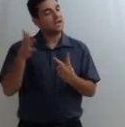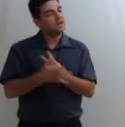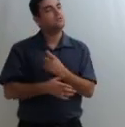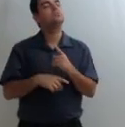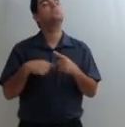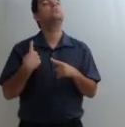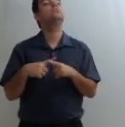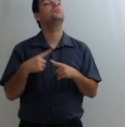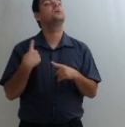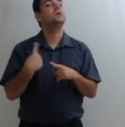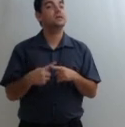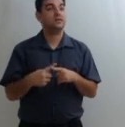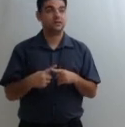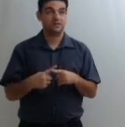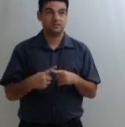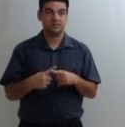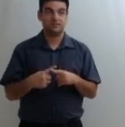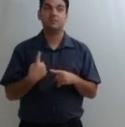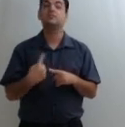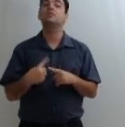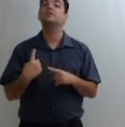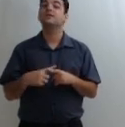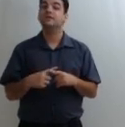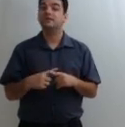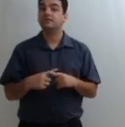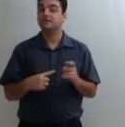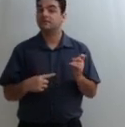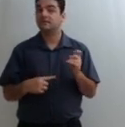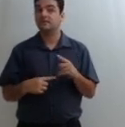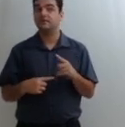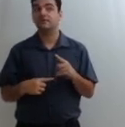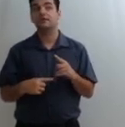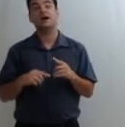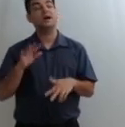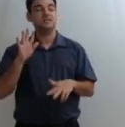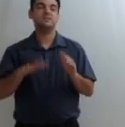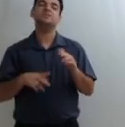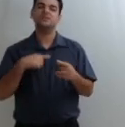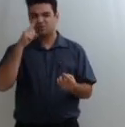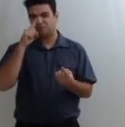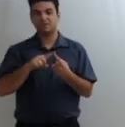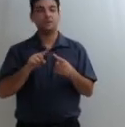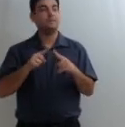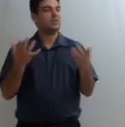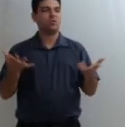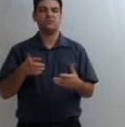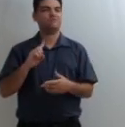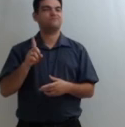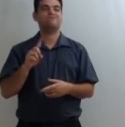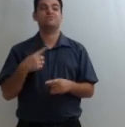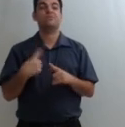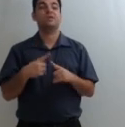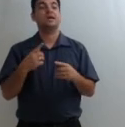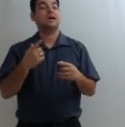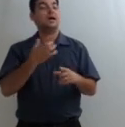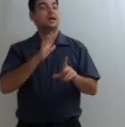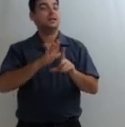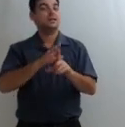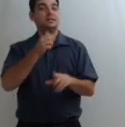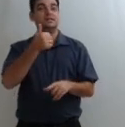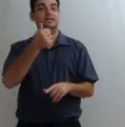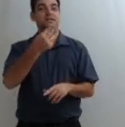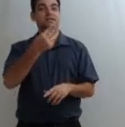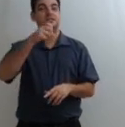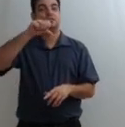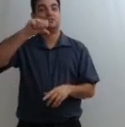Defensoria Pública de Minas Gerais, sempre muito combativa, tendo em vista que a 13.964, ela trouxe uma série